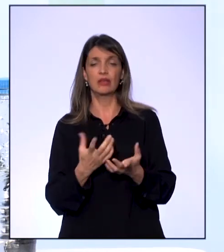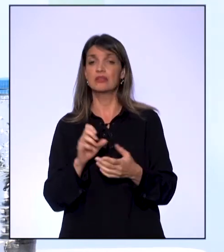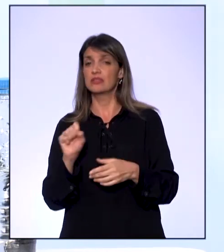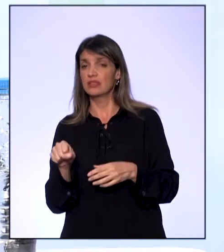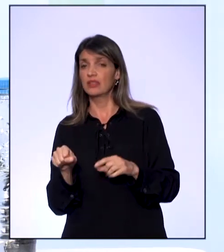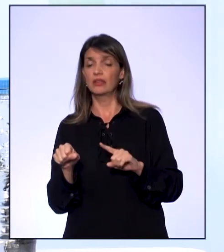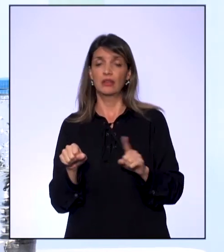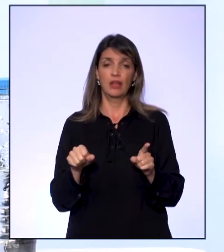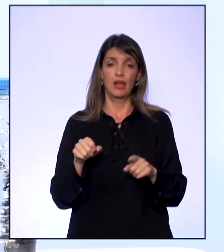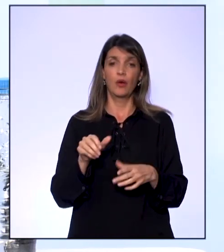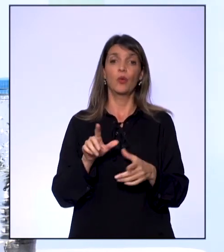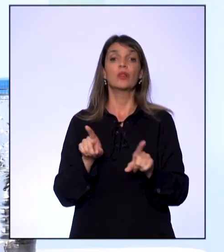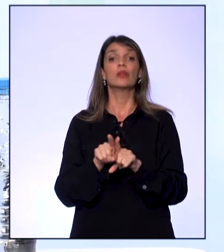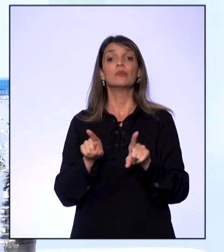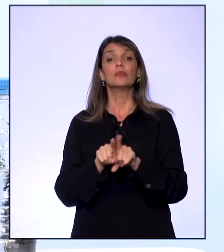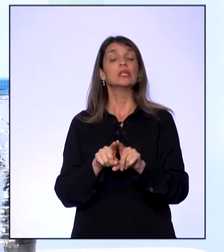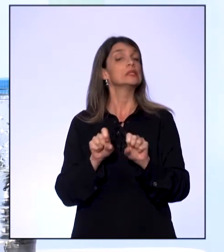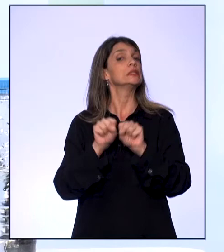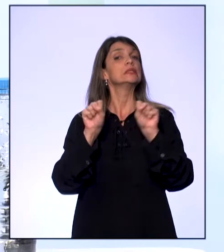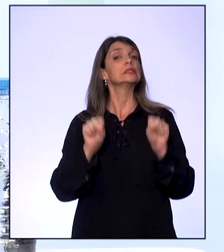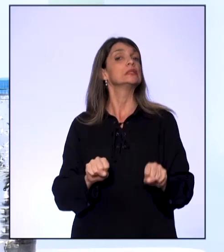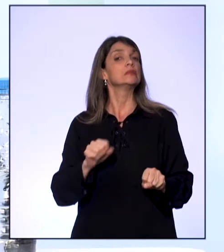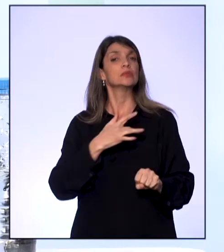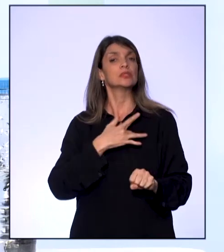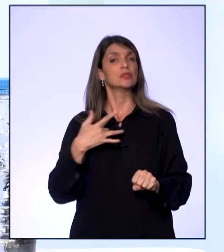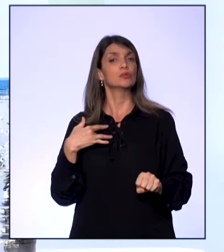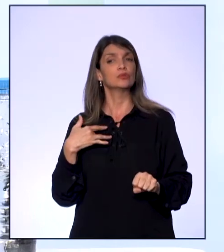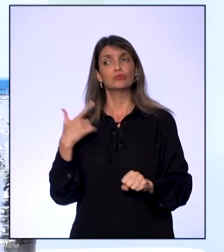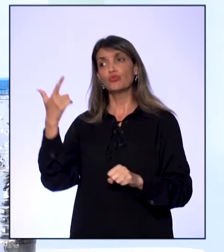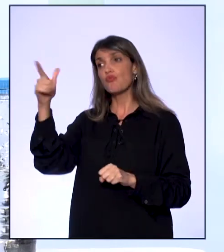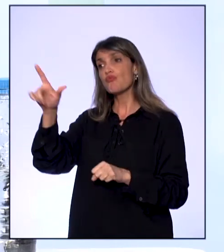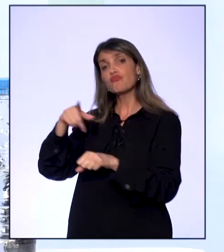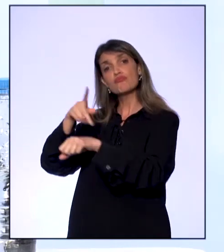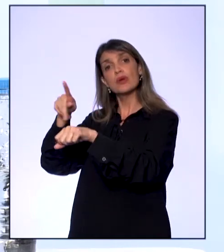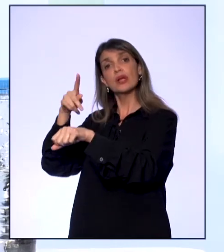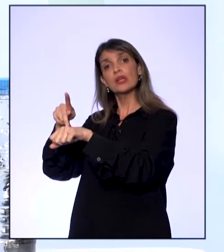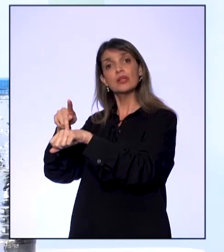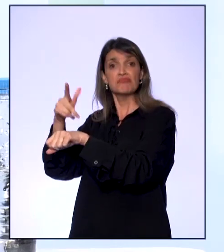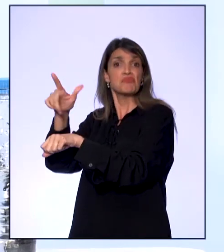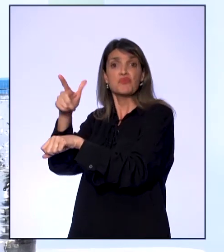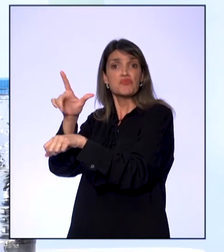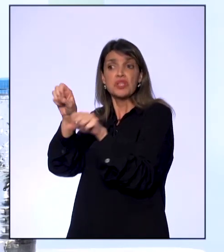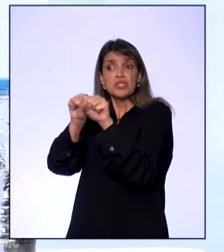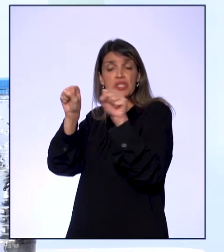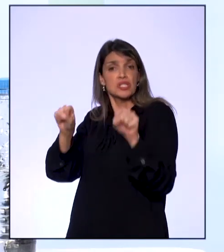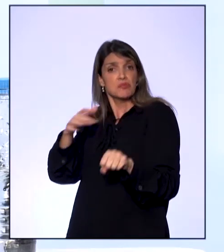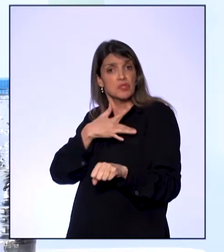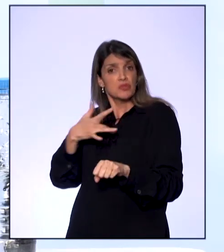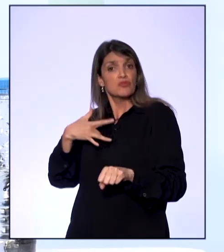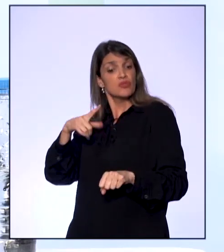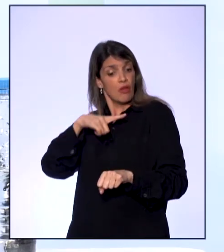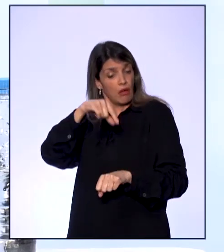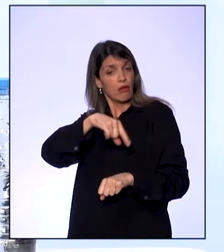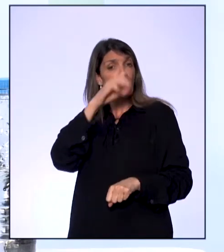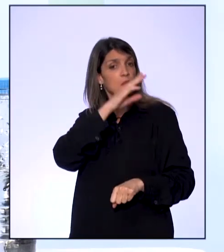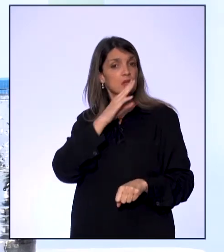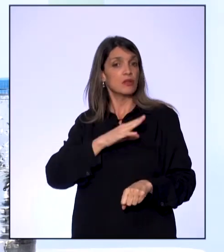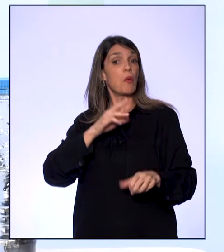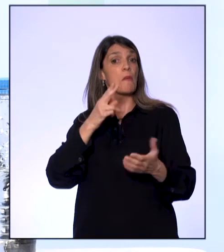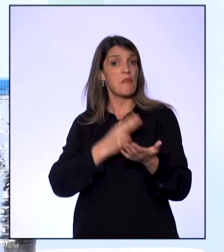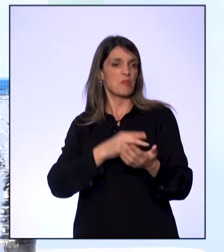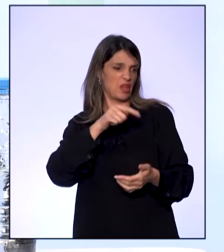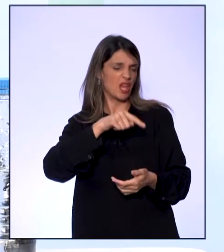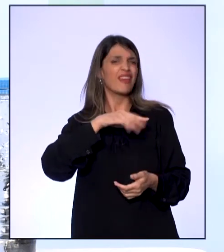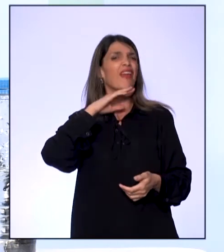Vale lembrar que quando a gente fala de sistema de saúde, existem países que não têm sequer um sistema de saúde como nós temos aqui no Brasil. Mesmo que a gente fale que é